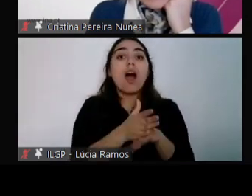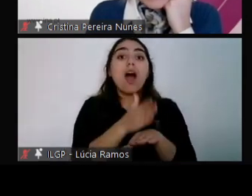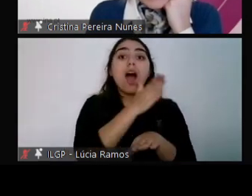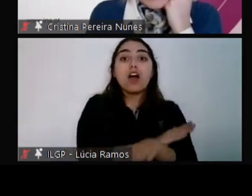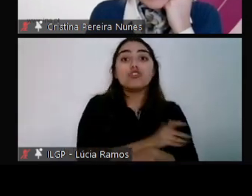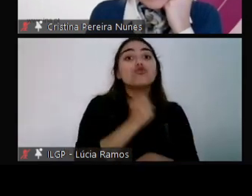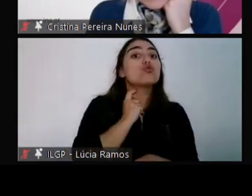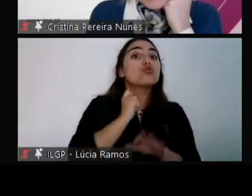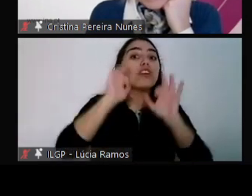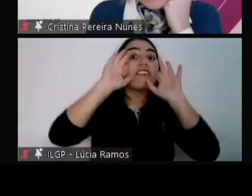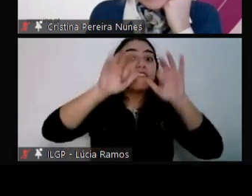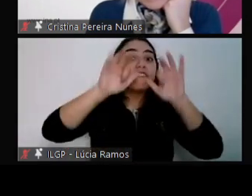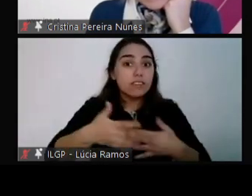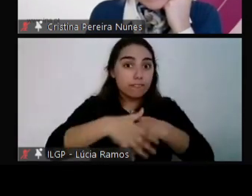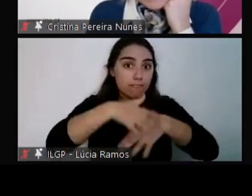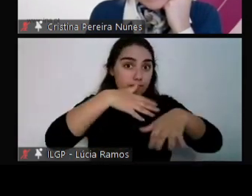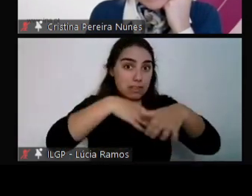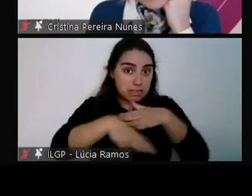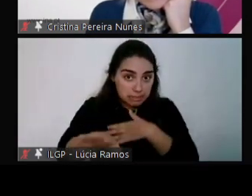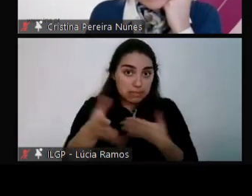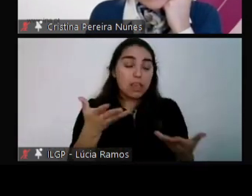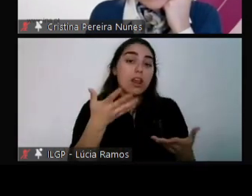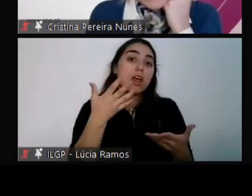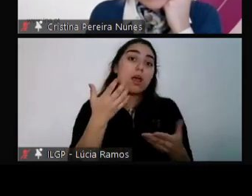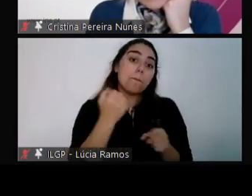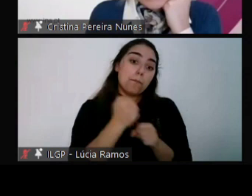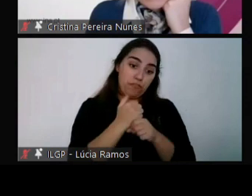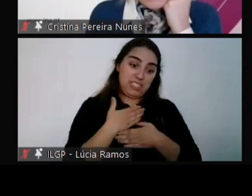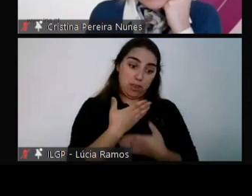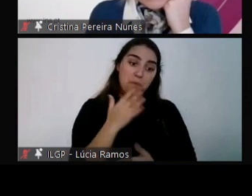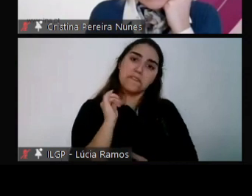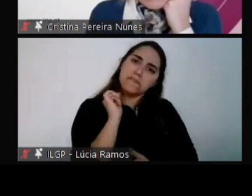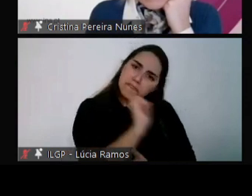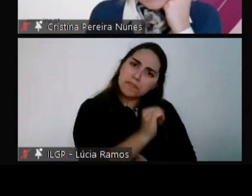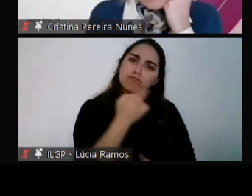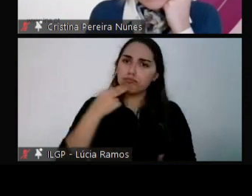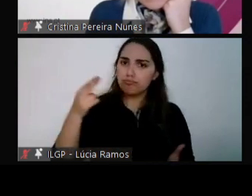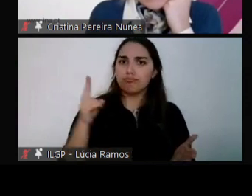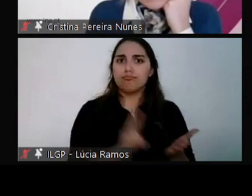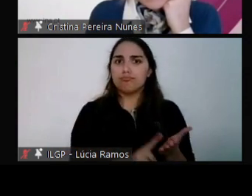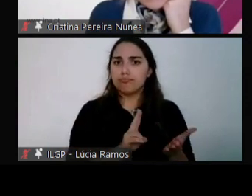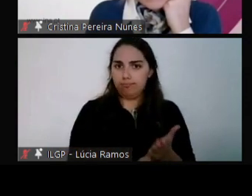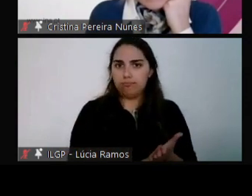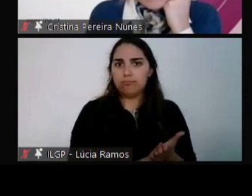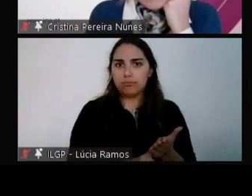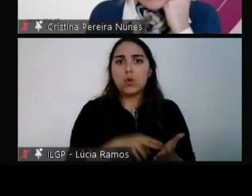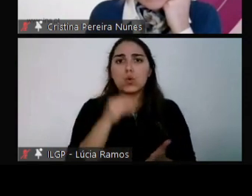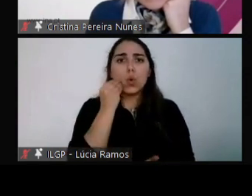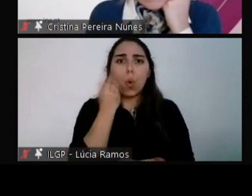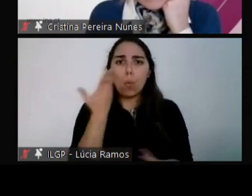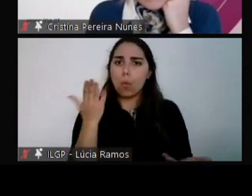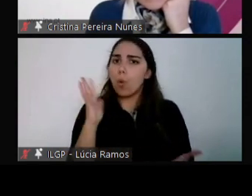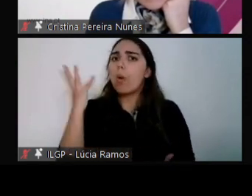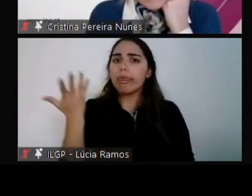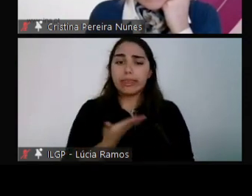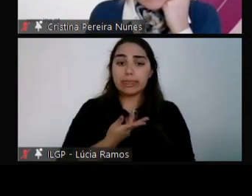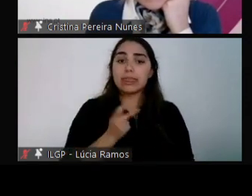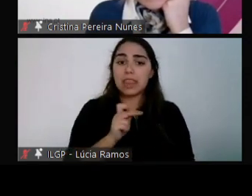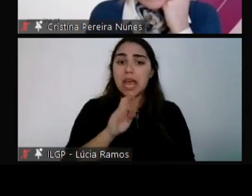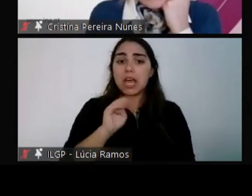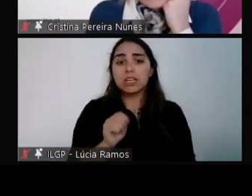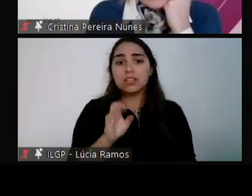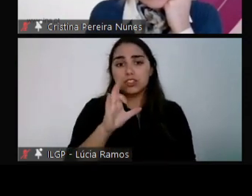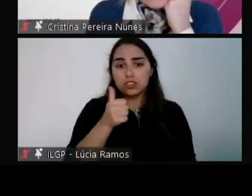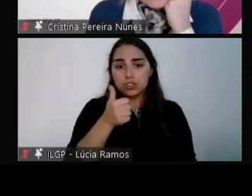ao seu contexto profissional real, é a construção de dashboards. Nota-se isso. Eu costumava dizer,